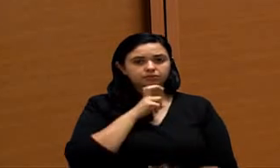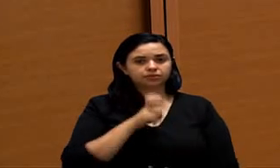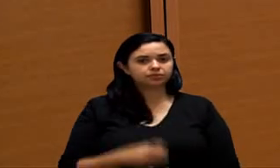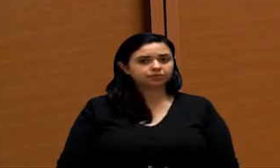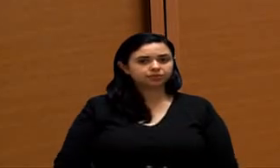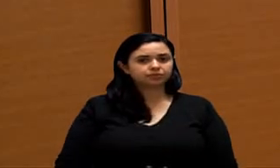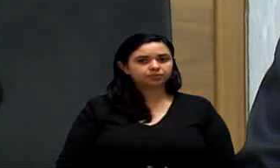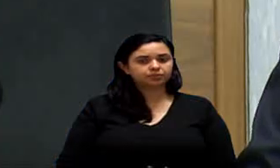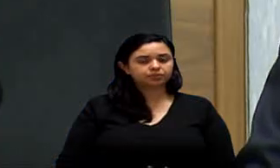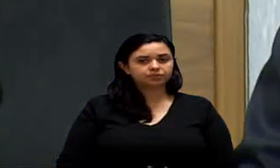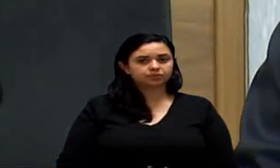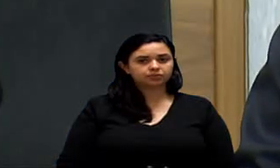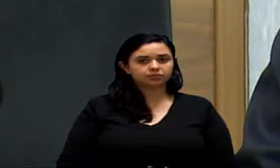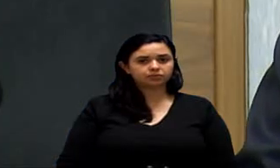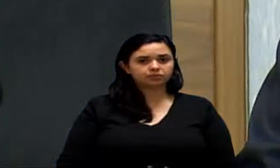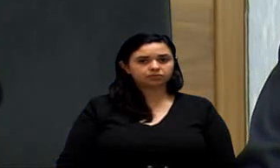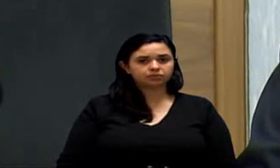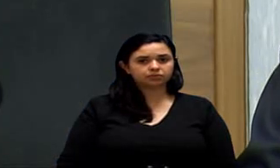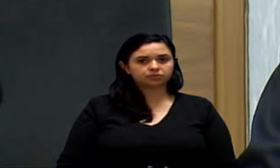Deu problema aí, doutor?